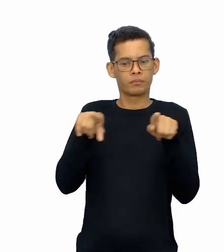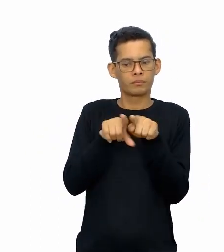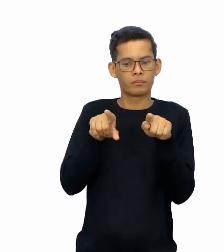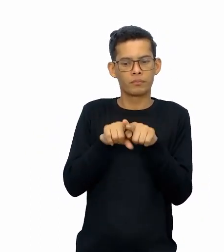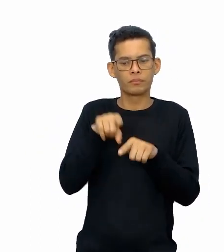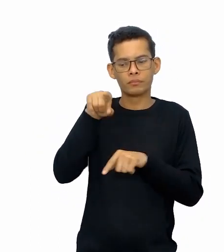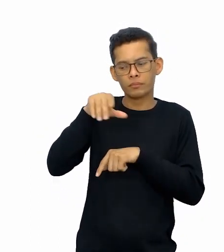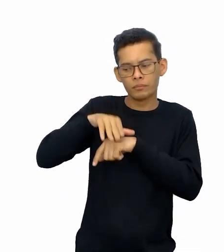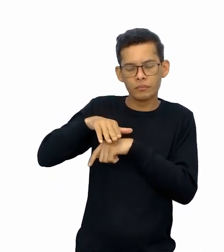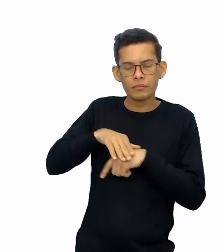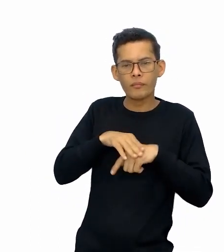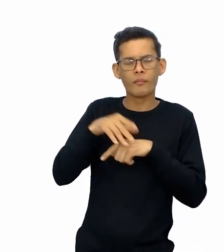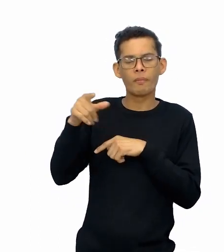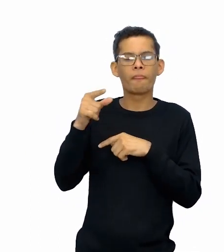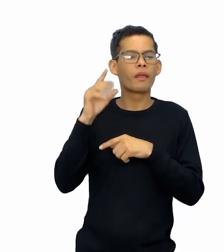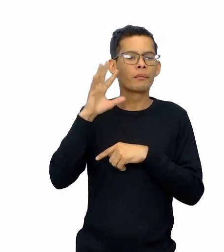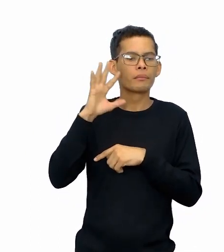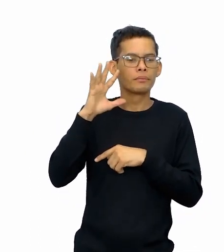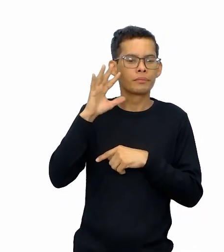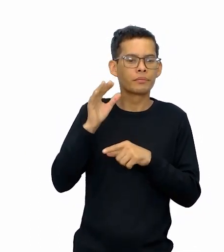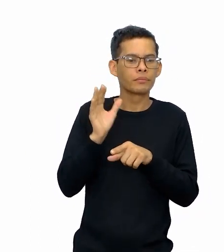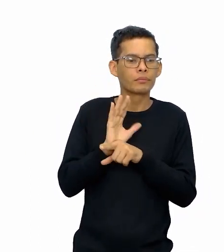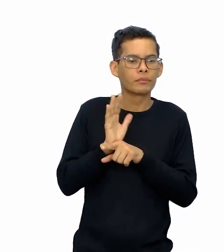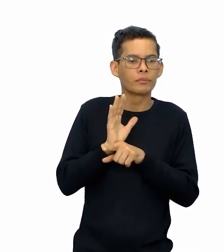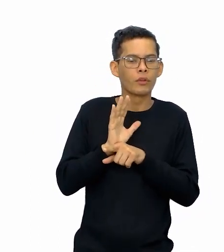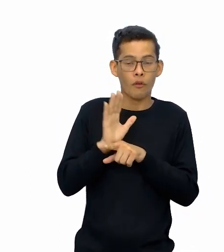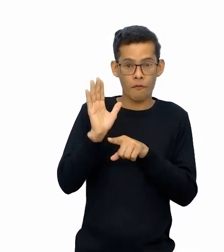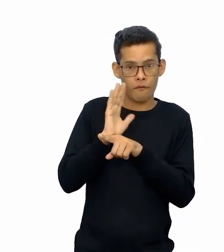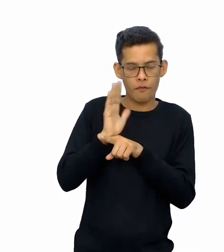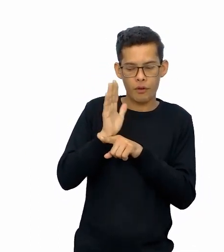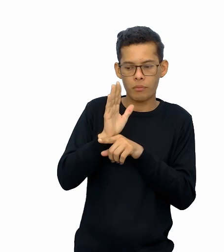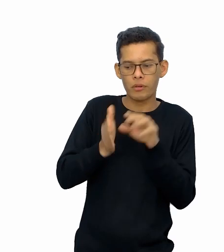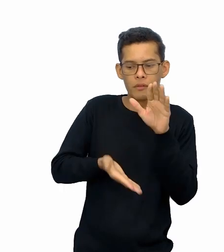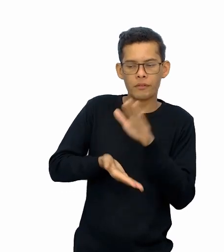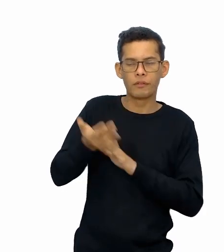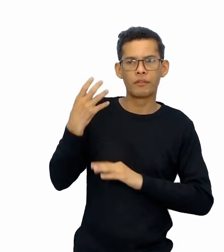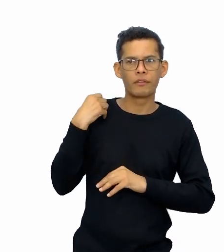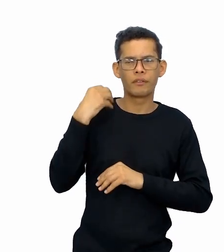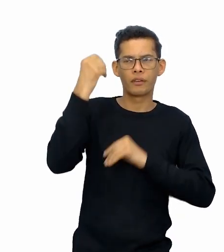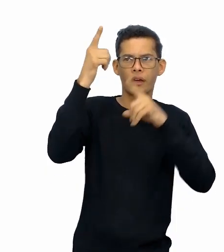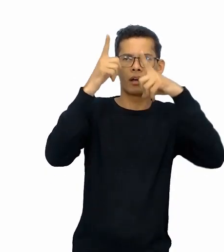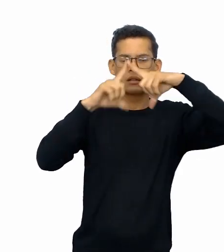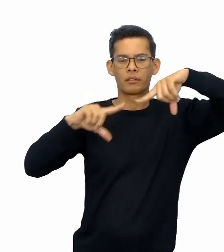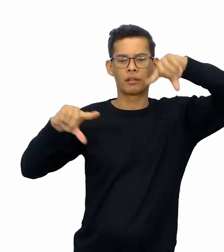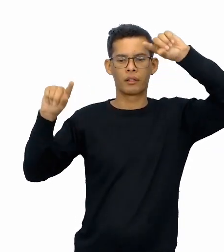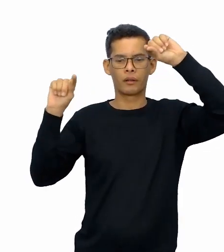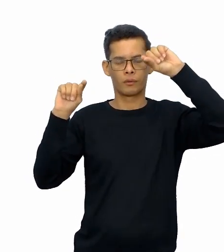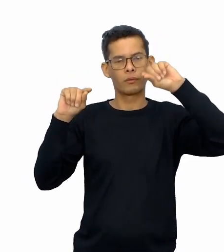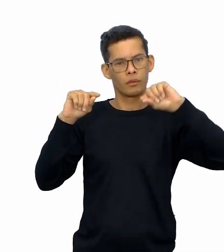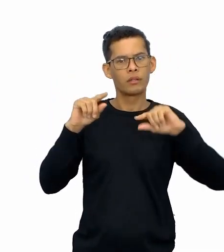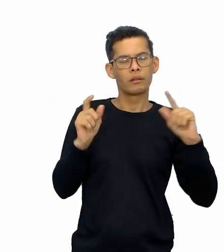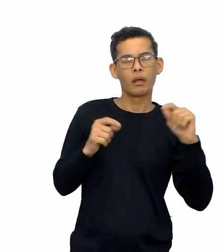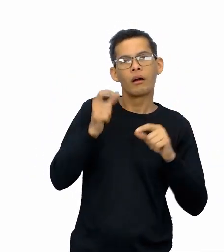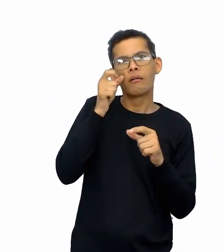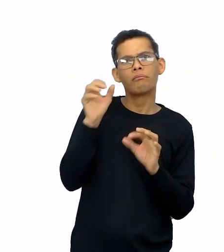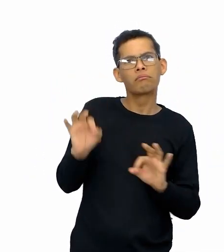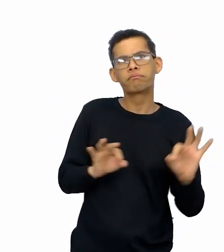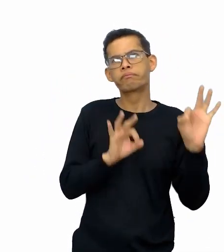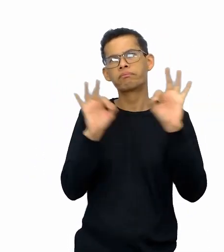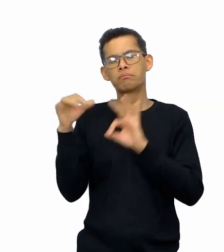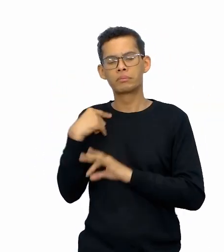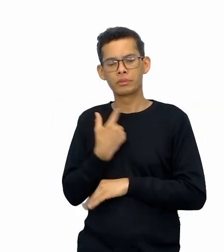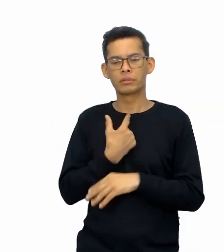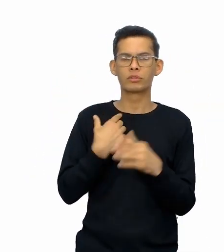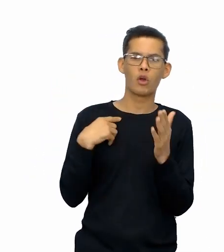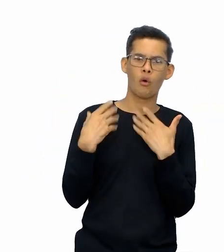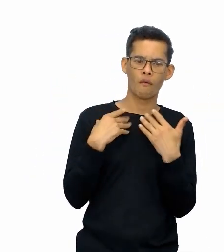filme Viagem à Lua de indicação para a gente começar essa possibilidade,